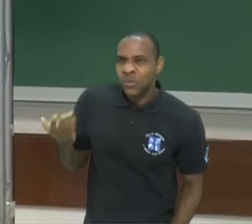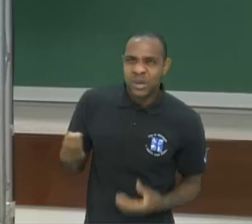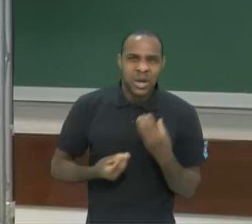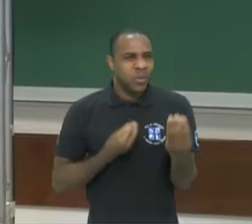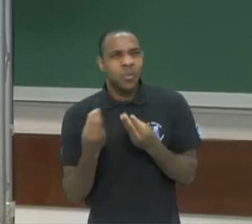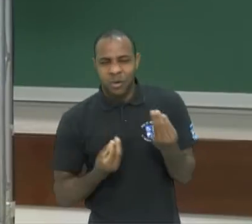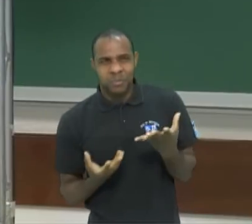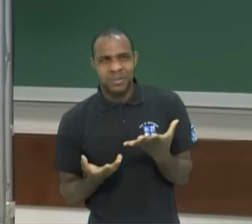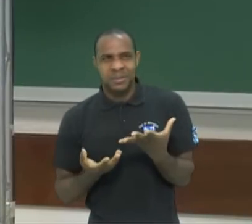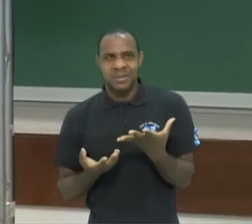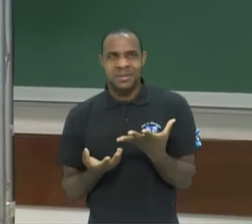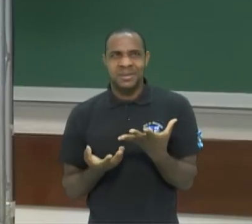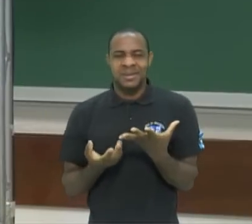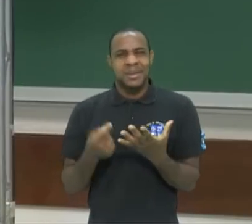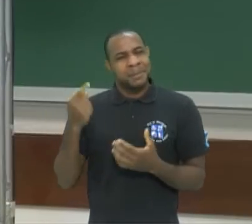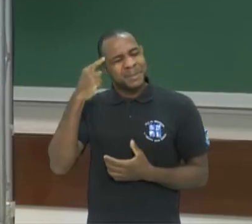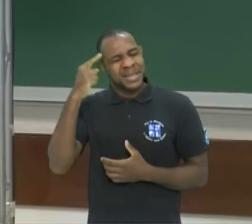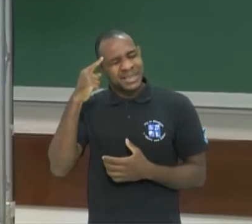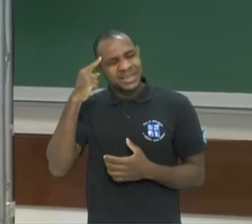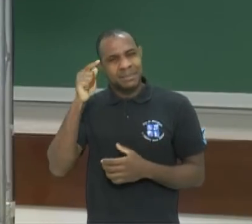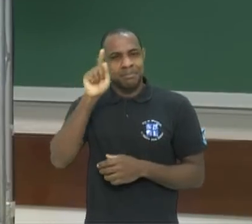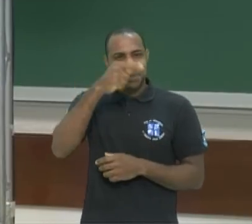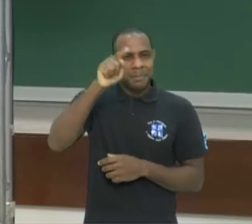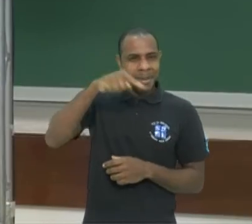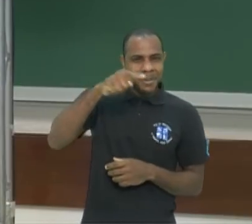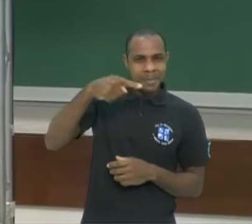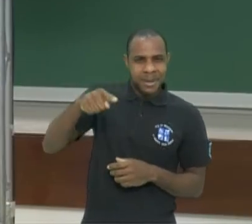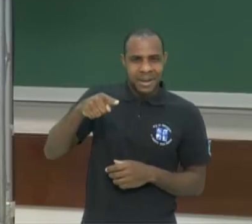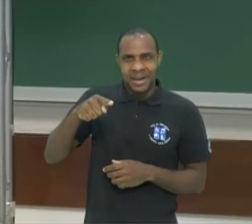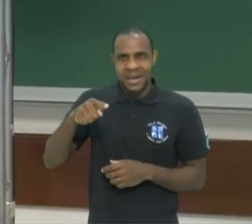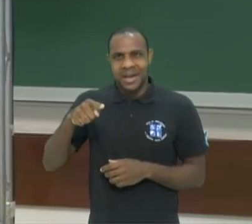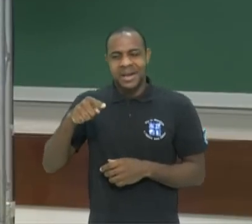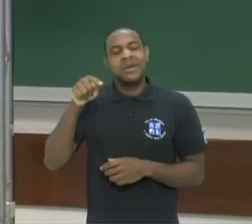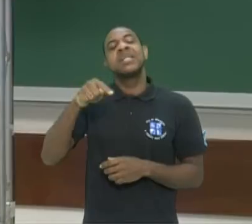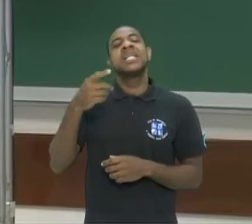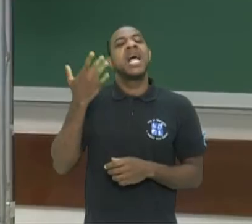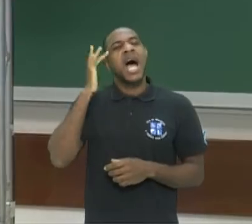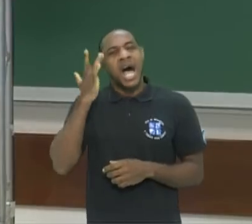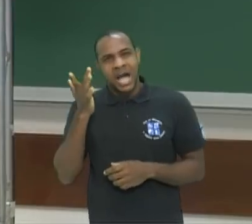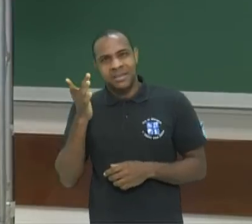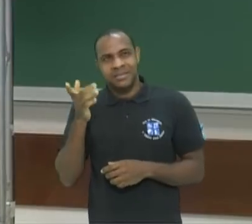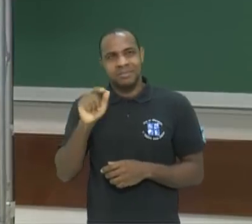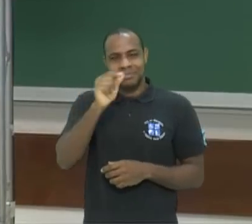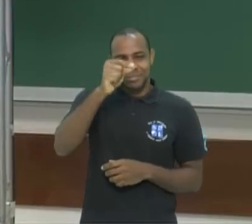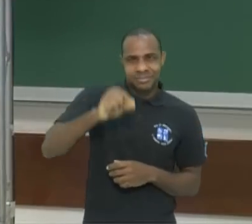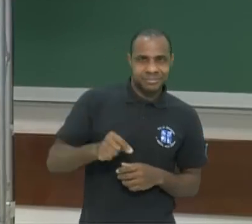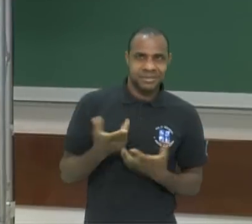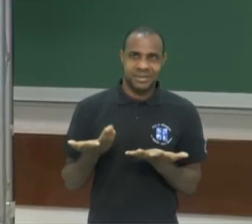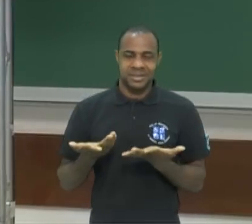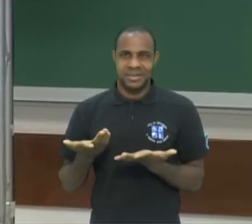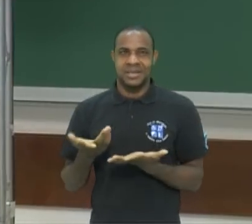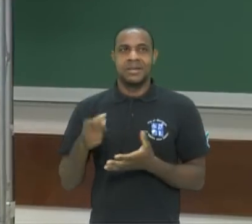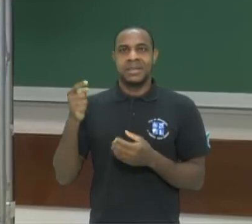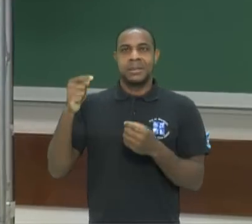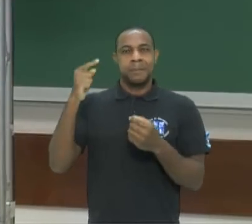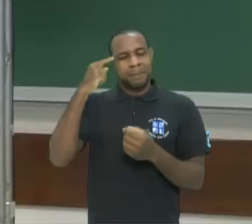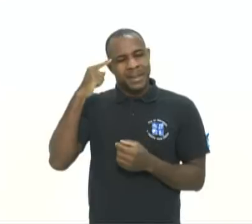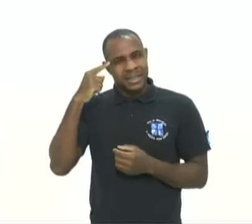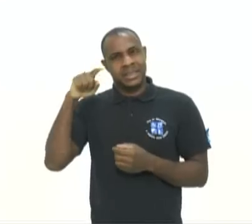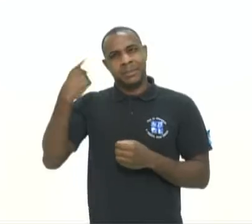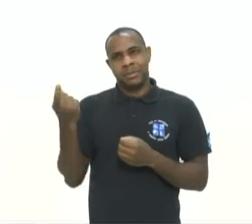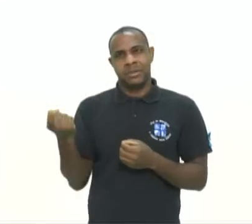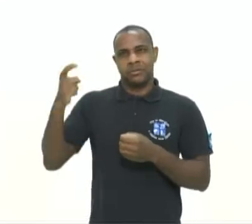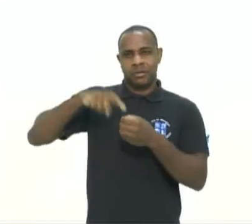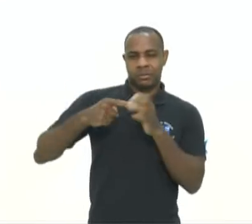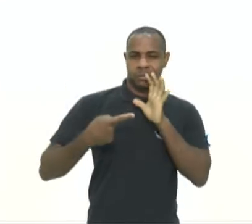ali, ok? E vão, então, marcar lá o que vocês, né, tiveram a ver com vocês, ok?